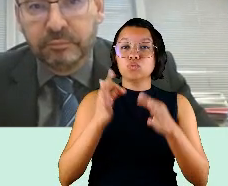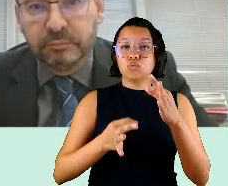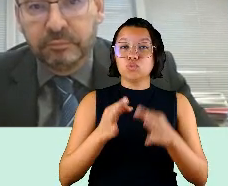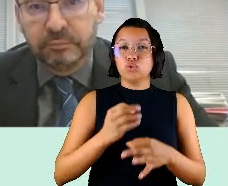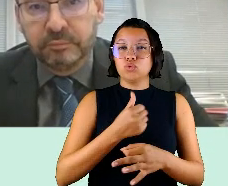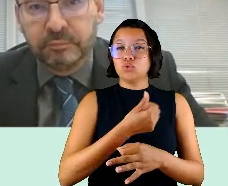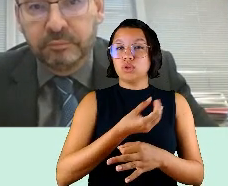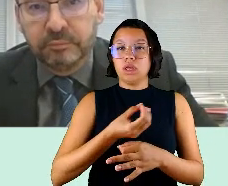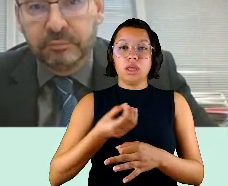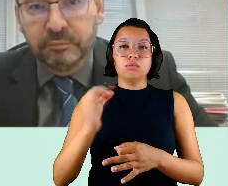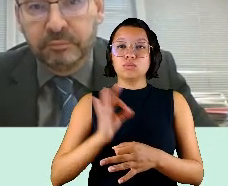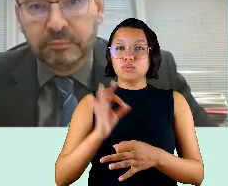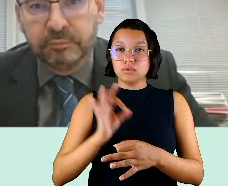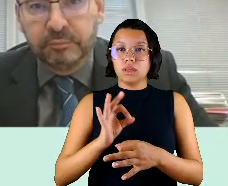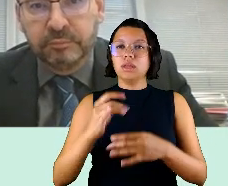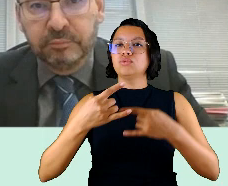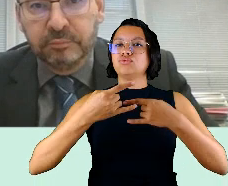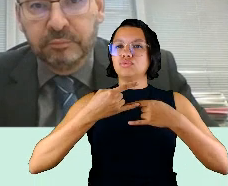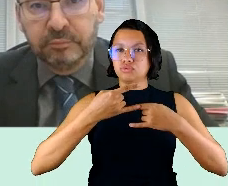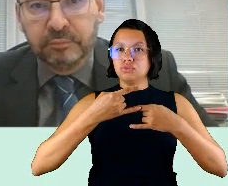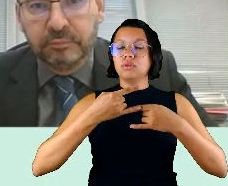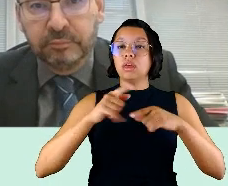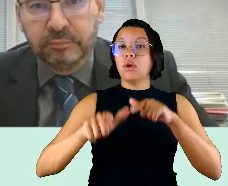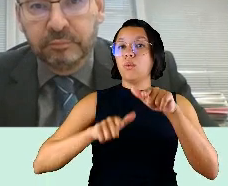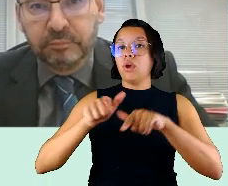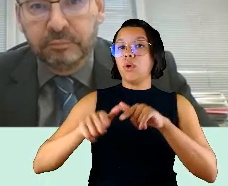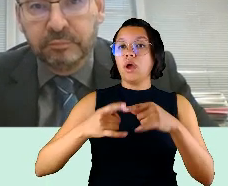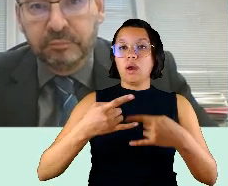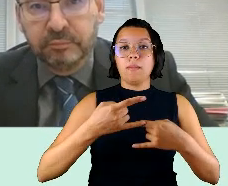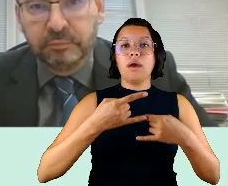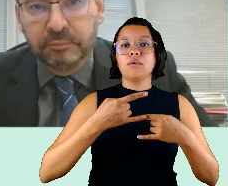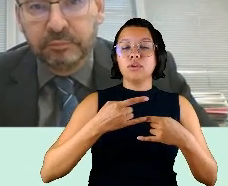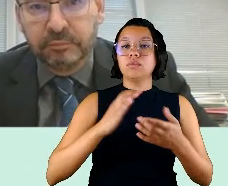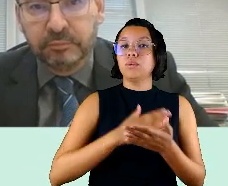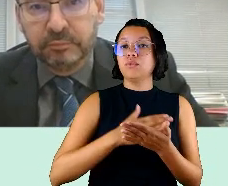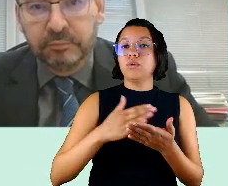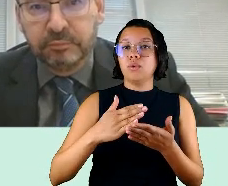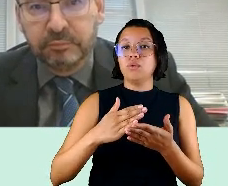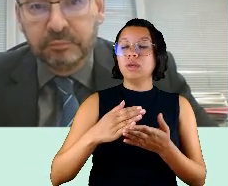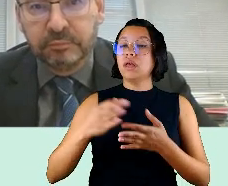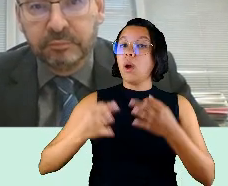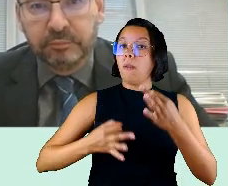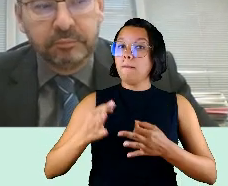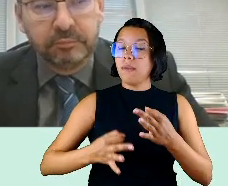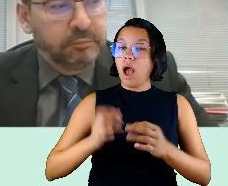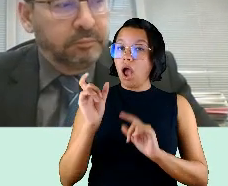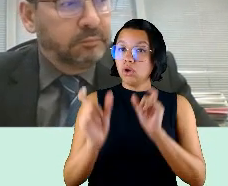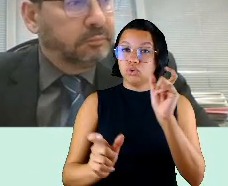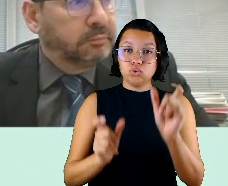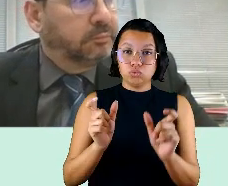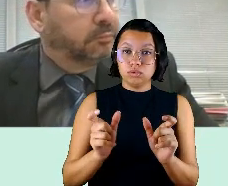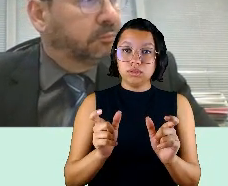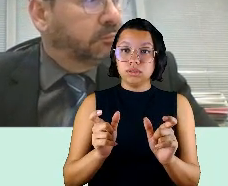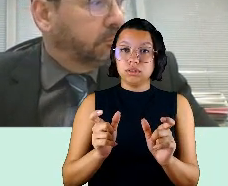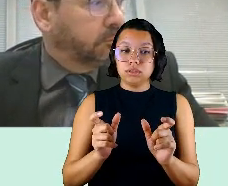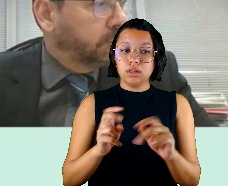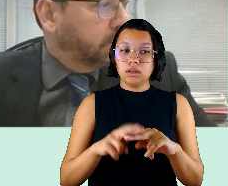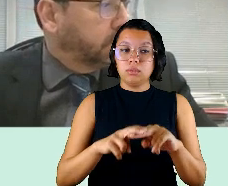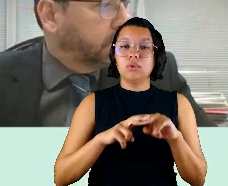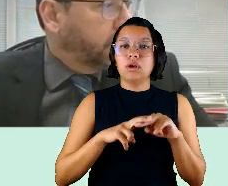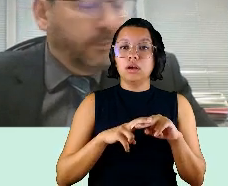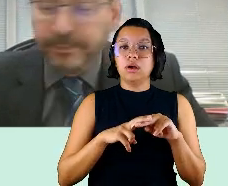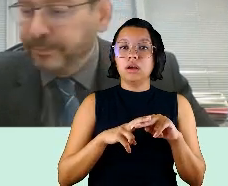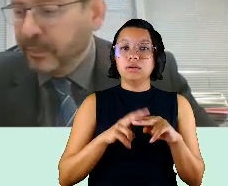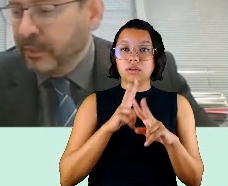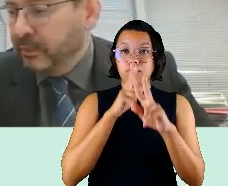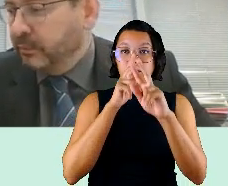100% digital, e o teletrabalho, que foi iniciado para juízes por força